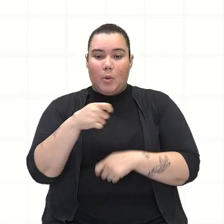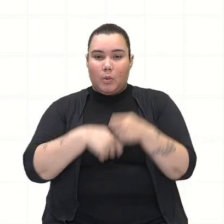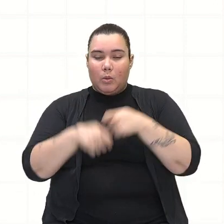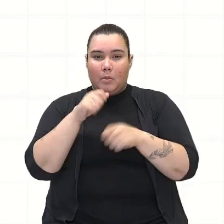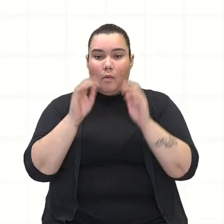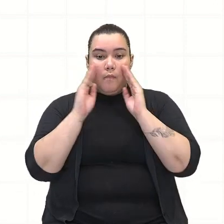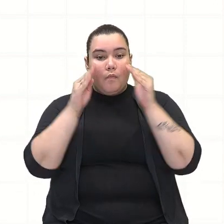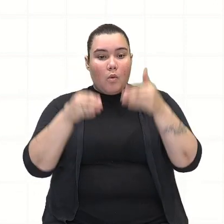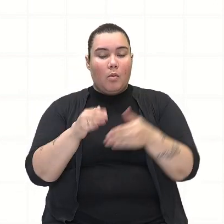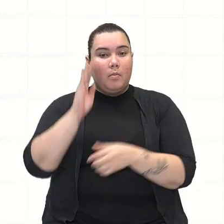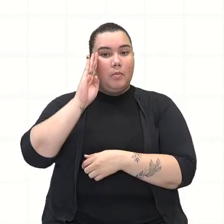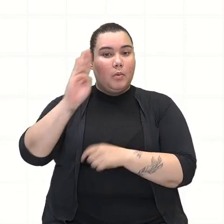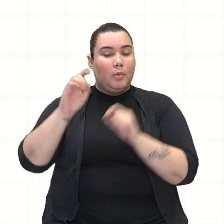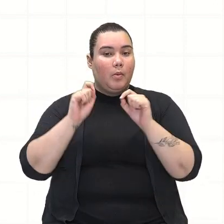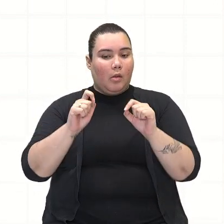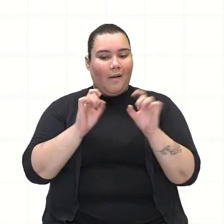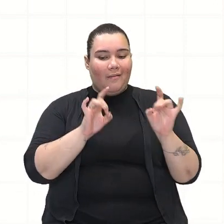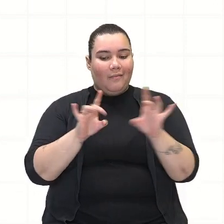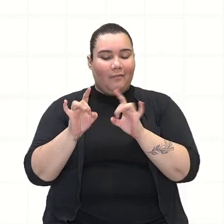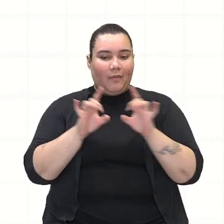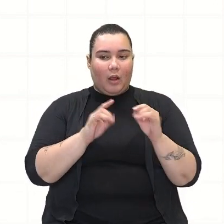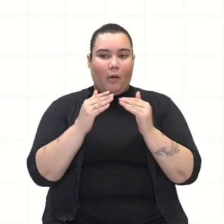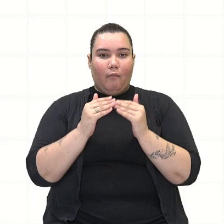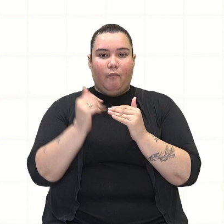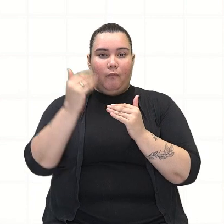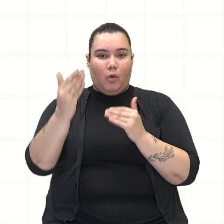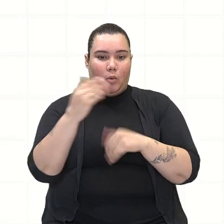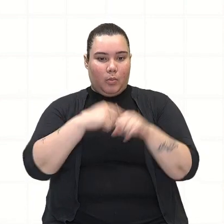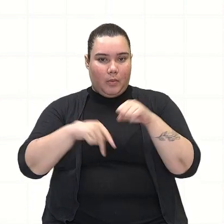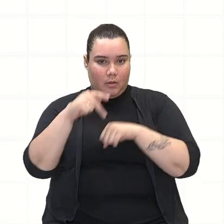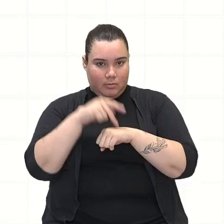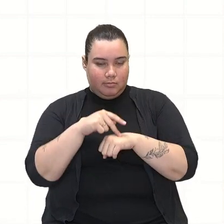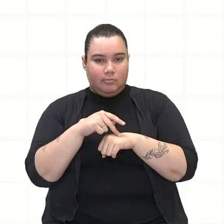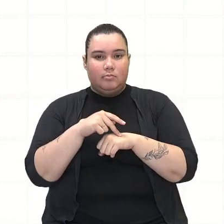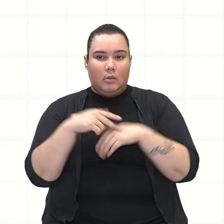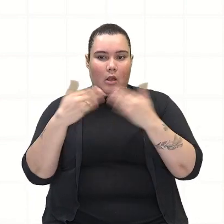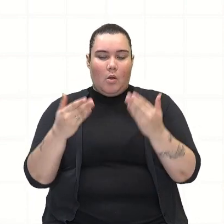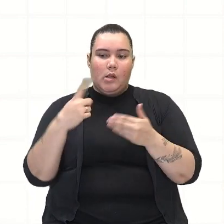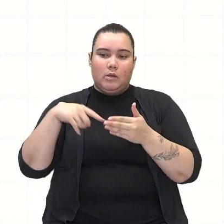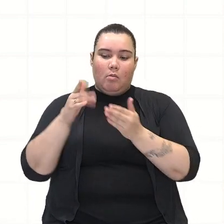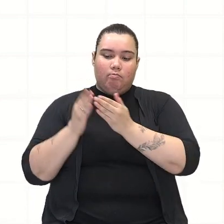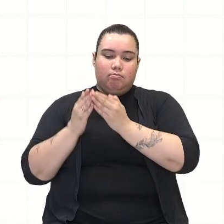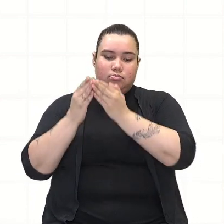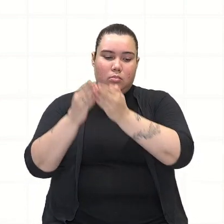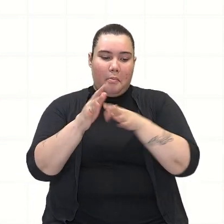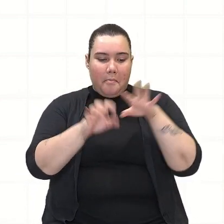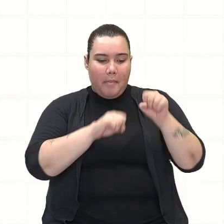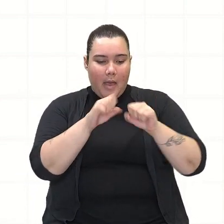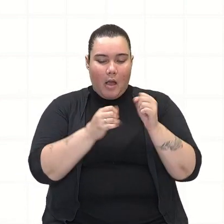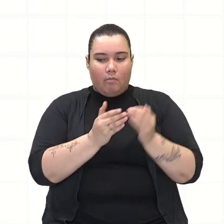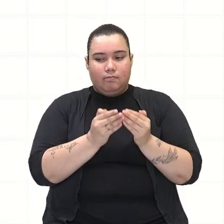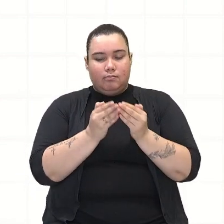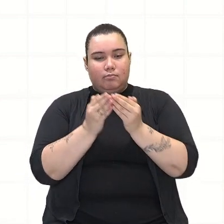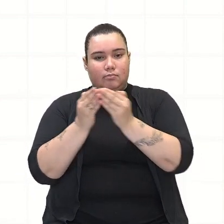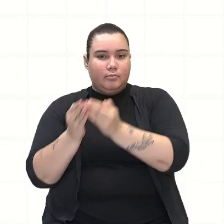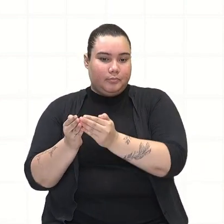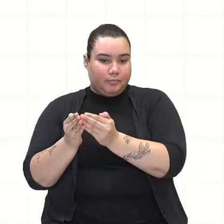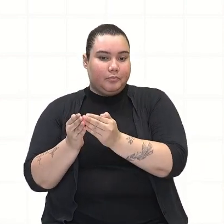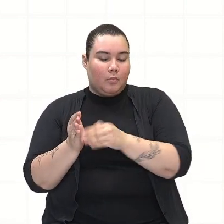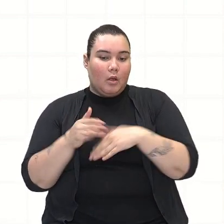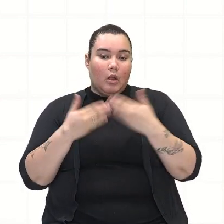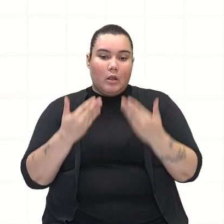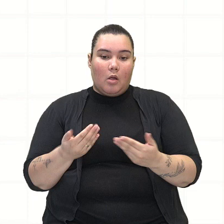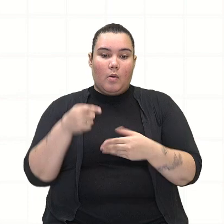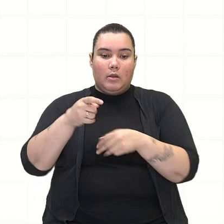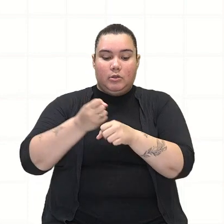voltada principalmente para o mercado externo, para o abastecimento do mercado externo. E a escravidão, ela também